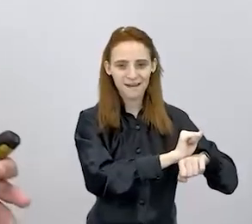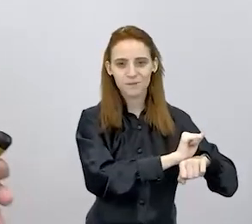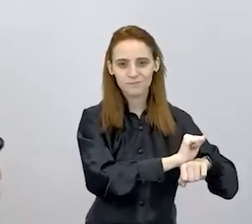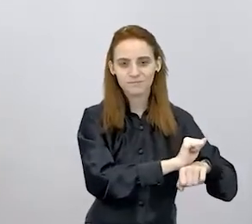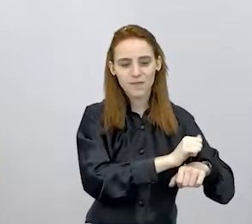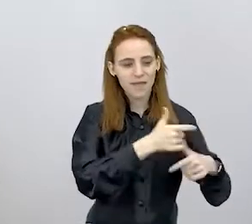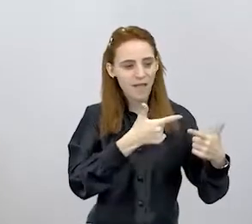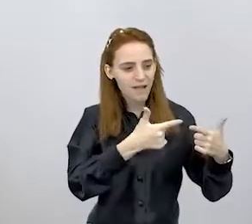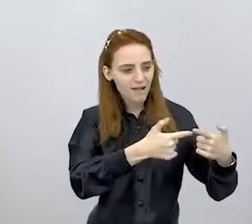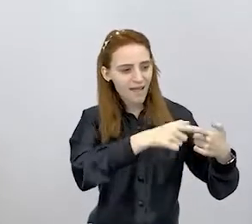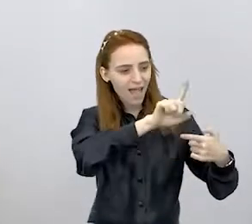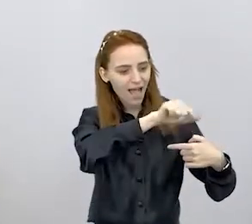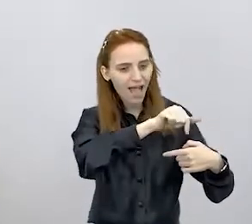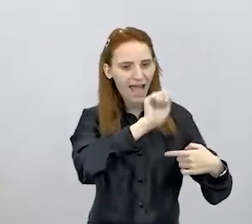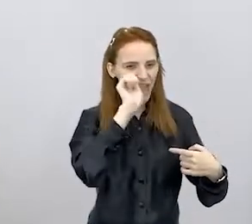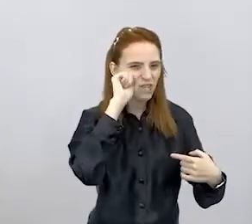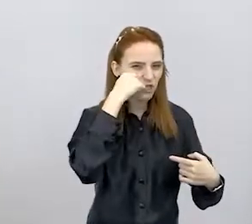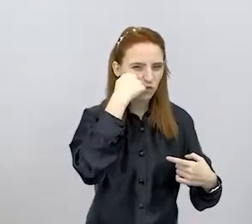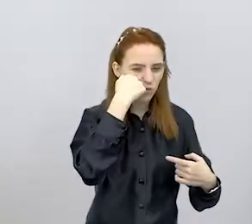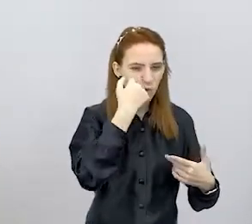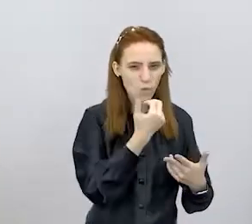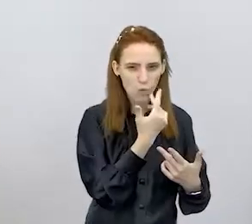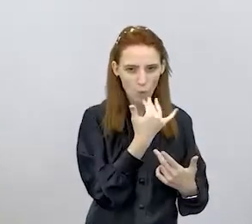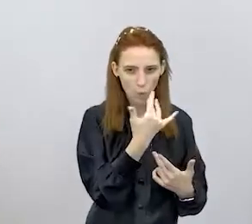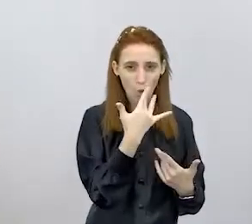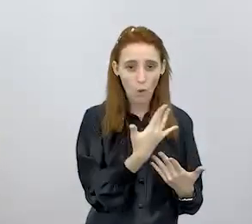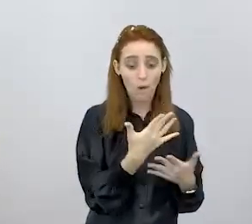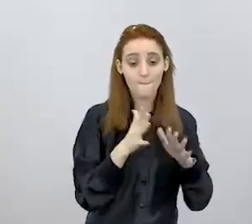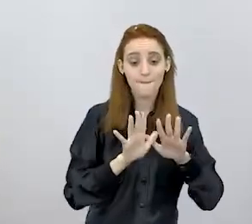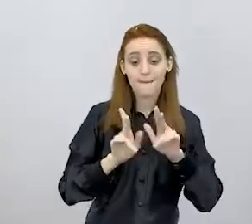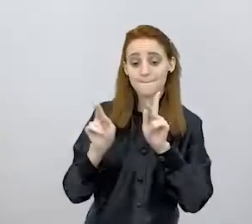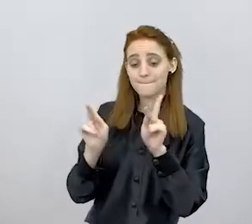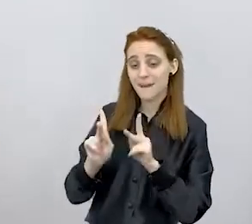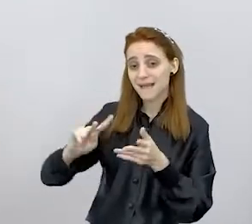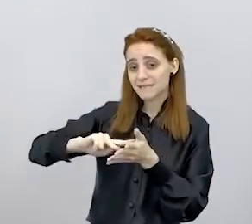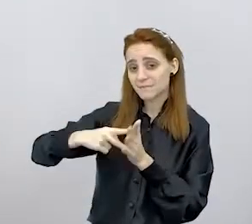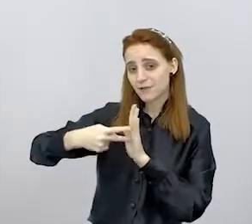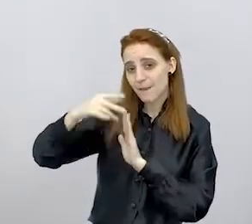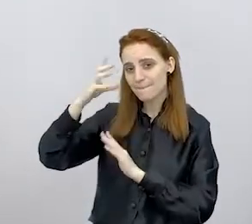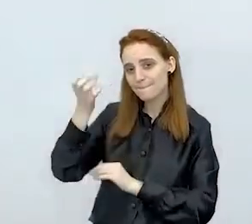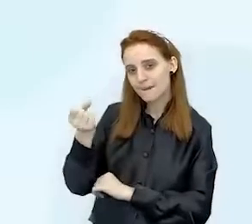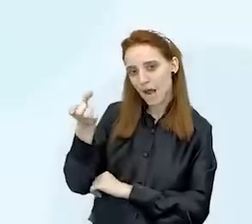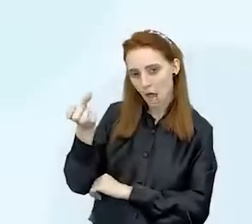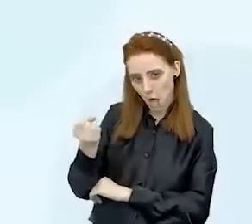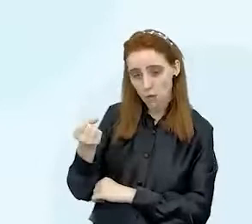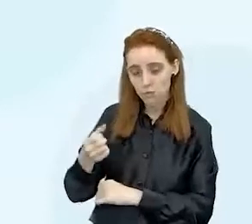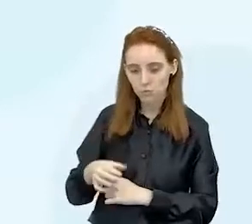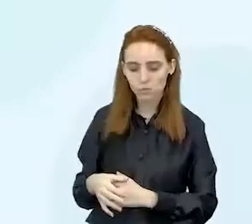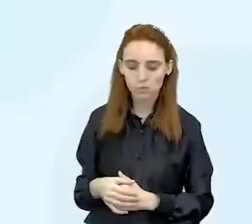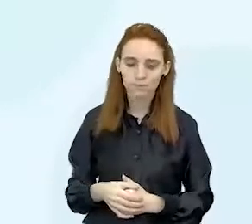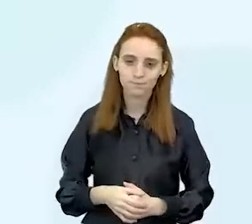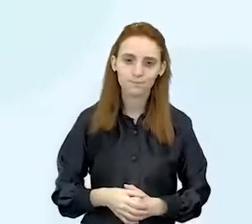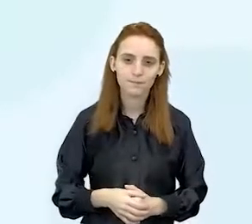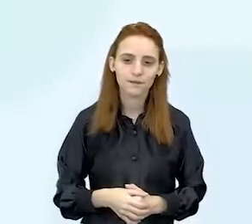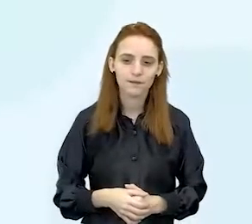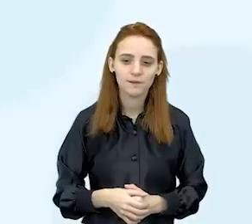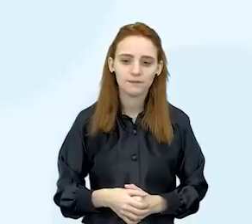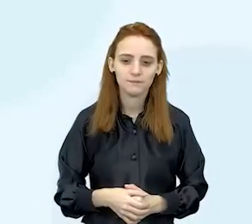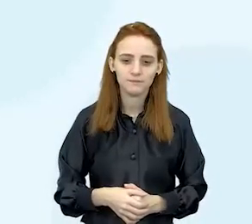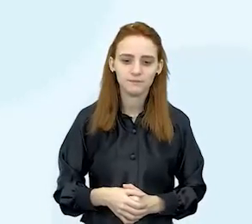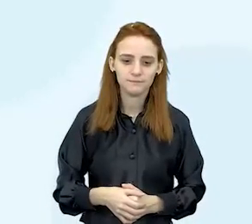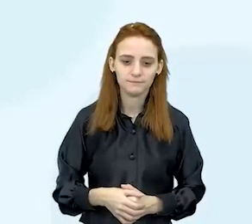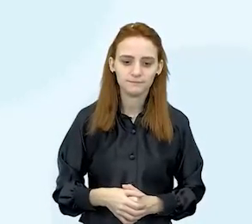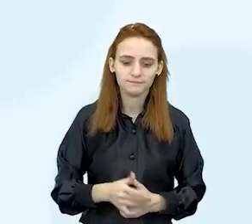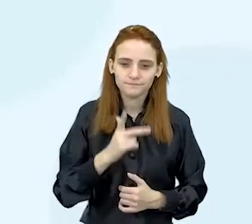escura. Então, a gente pode... Então, há a possibilidade de debater. O quadro, ele, enquanto forma, deu